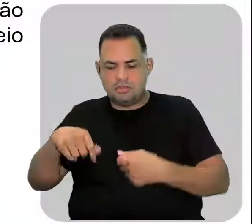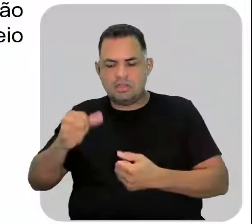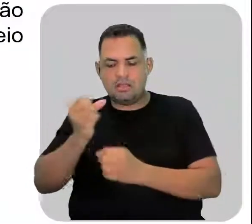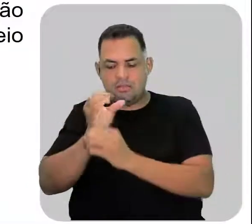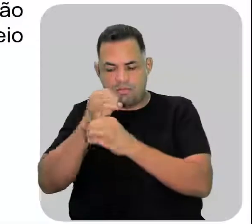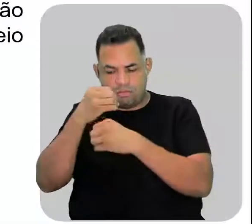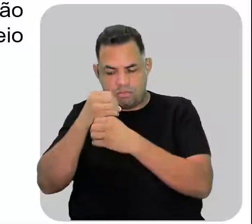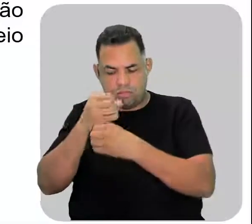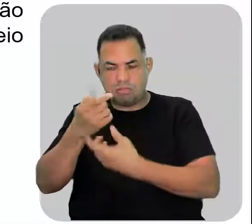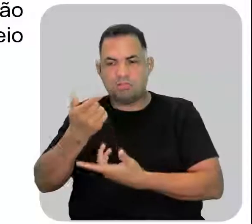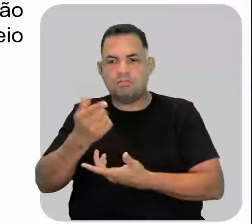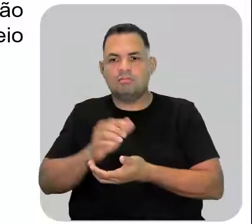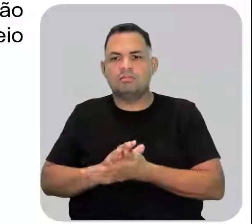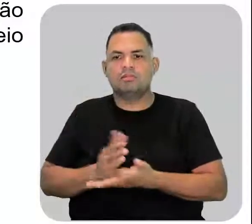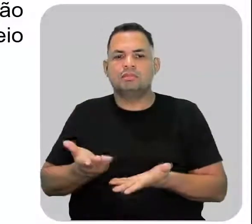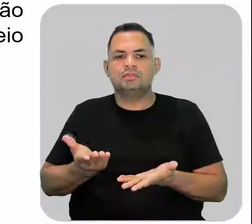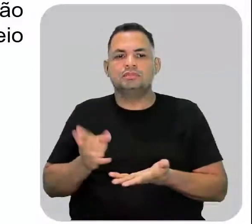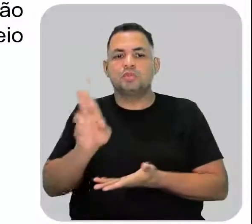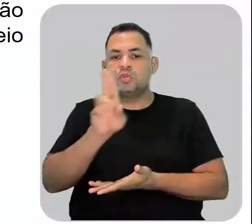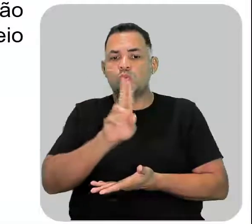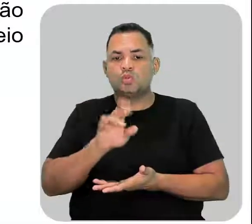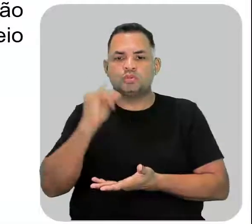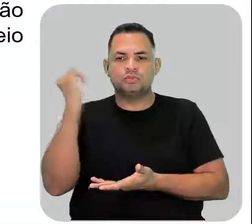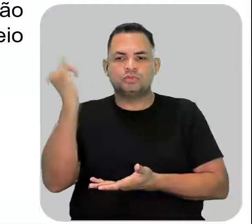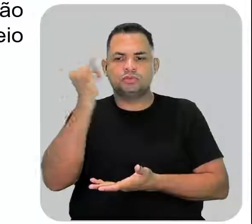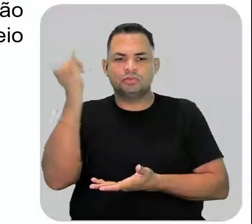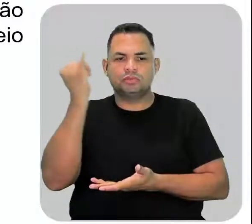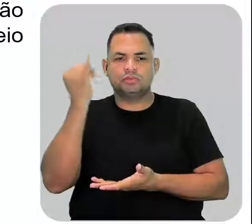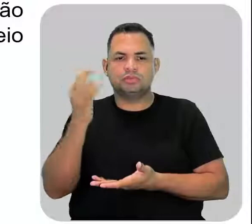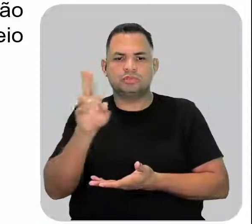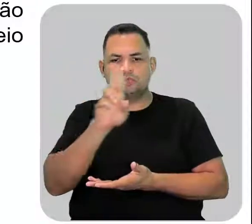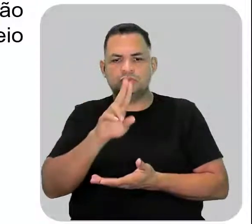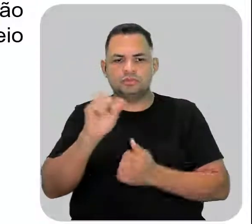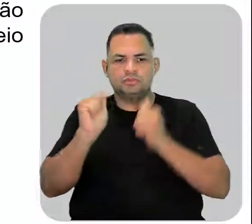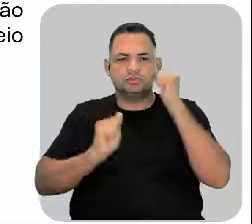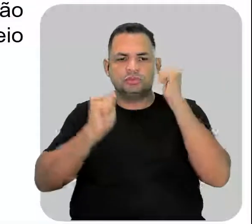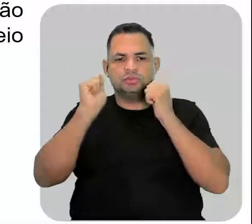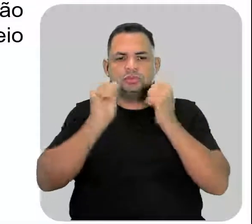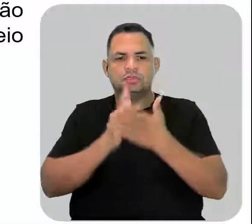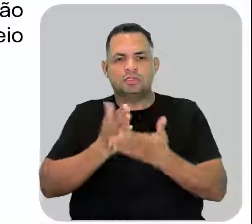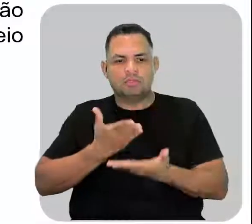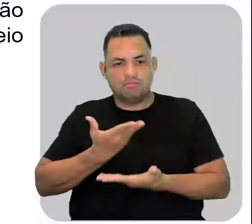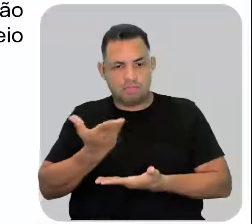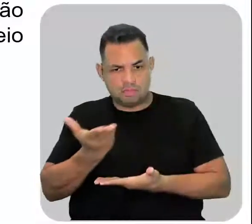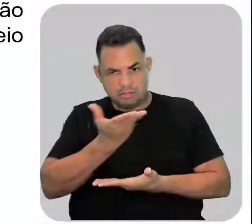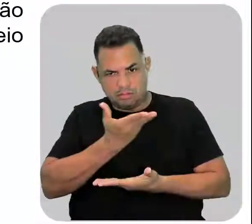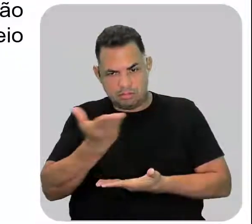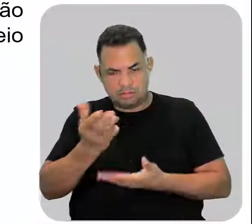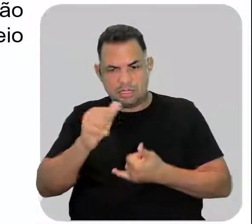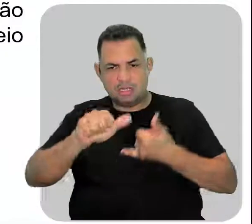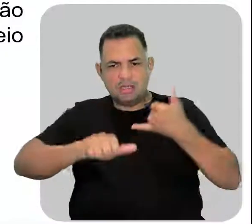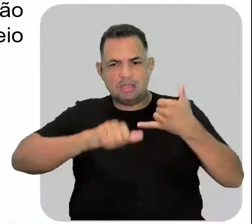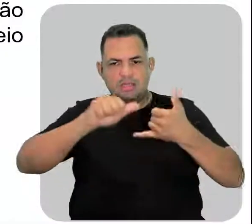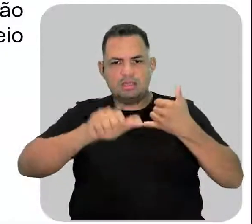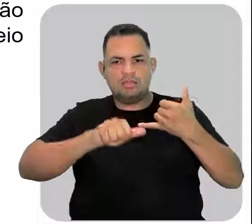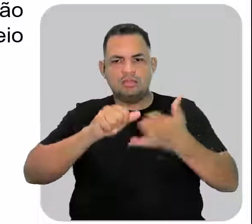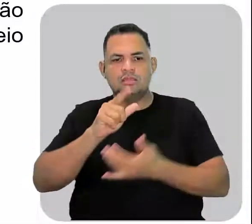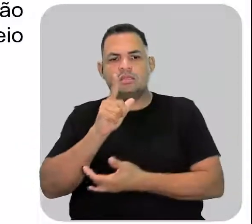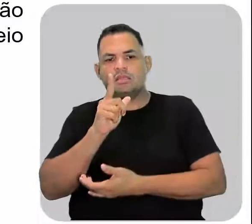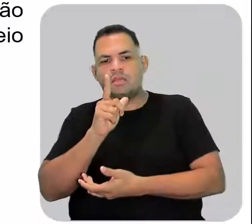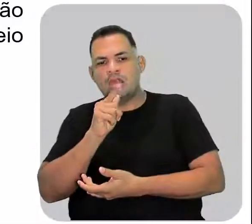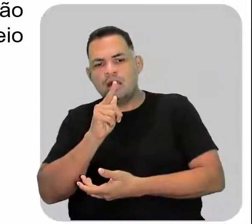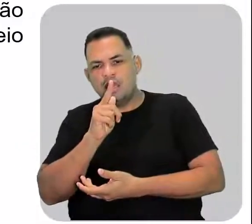apresentam importantes aplicações industriais. A seguir está representada a